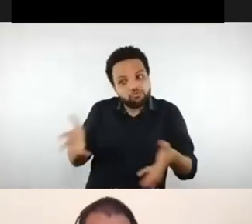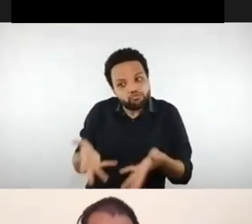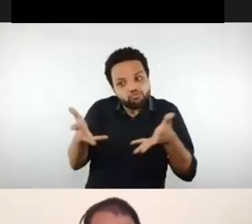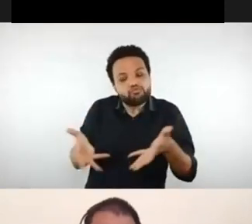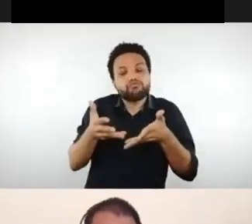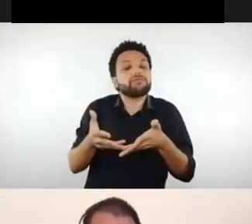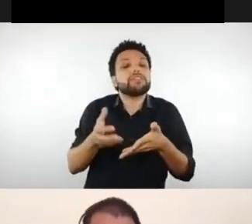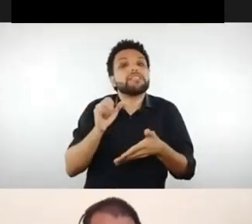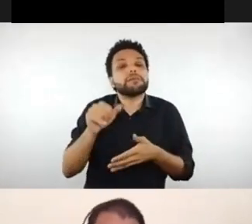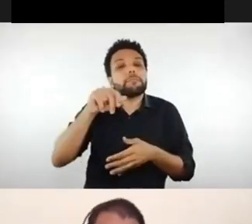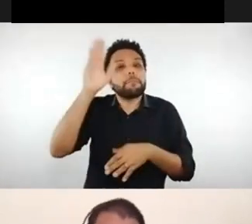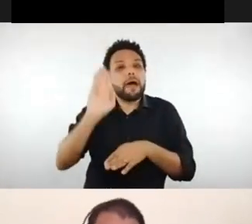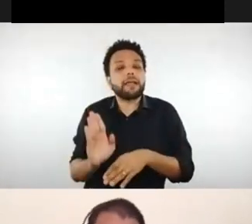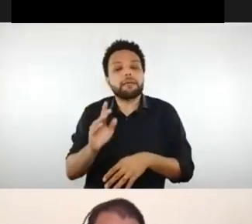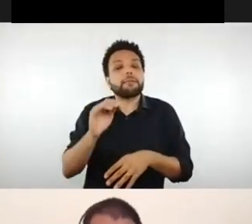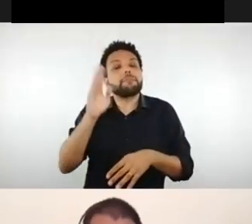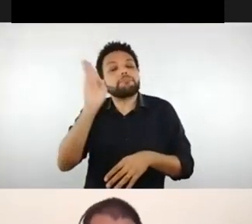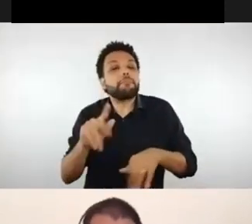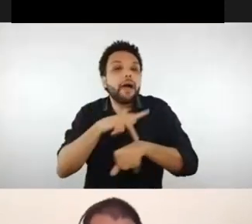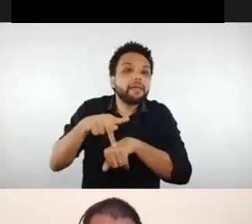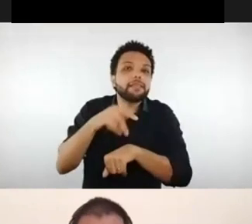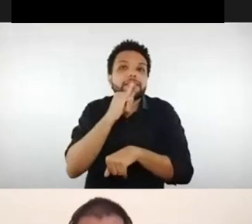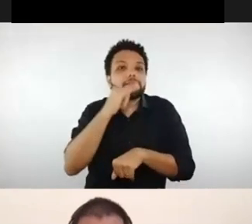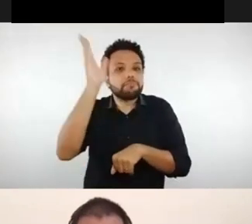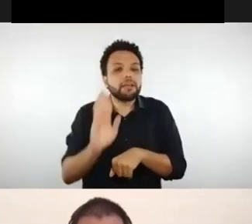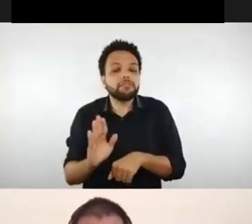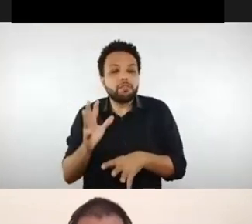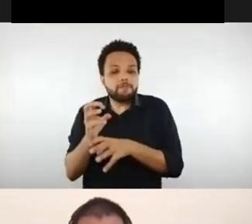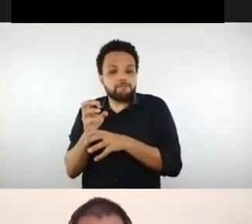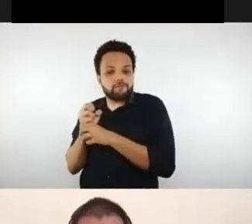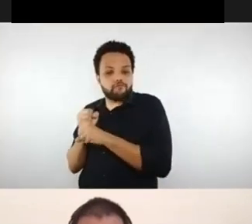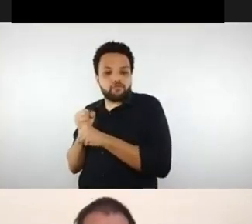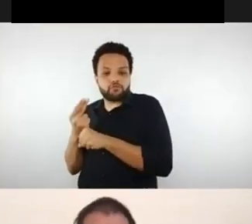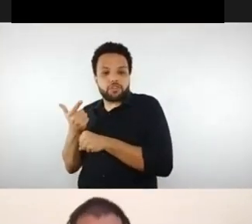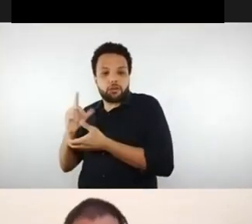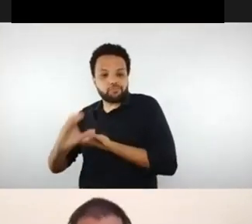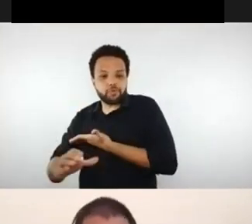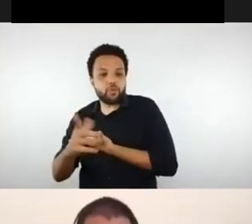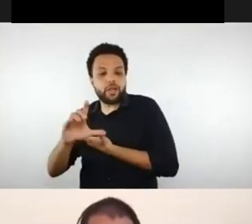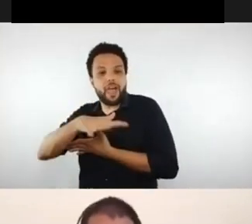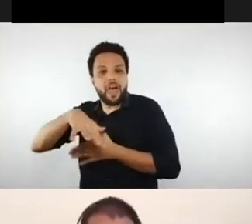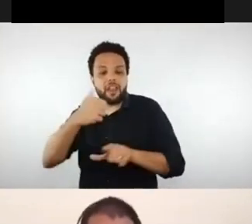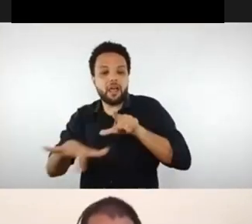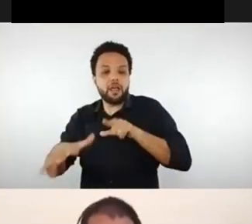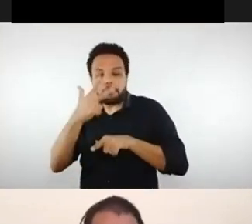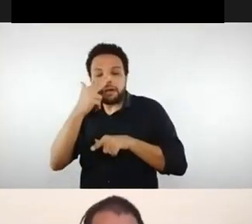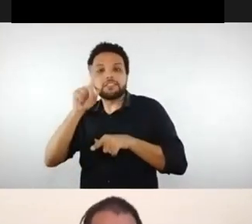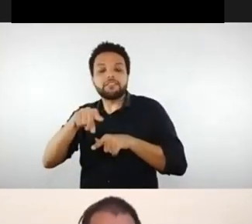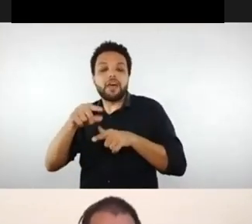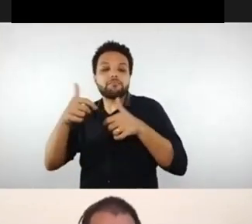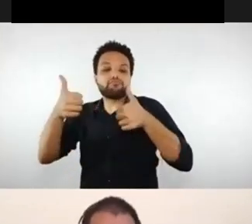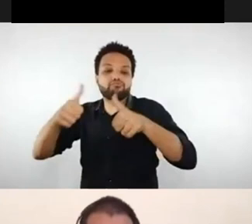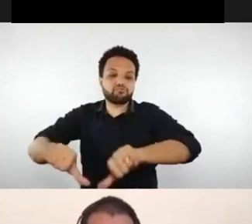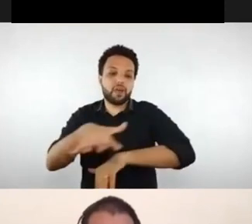qualquer pensamento crítico, porque o pensamento crítico ele atira para todos os lados. Tem gente que pode falar bem, mas tem gente que vai falar mal. Né? Tem gente que vai... Agora,